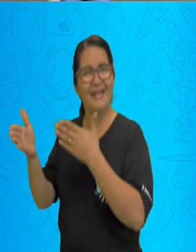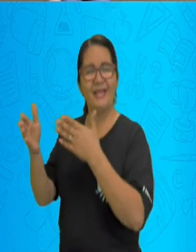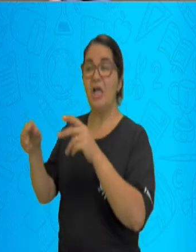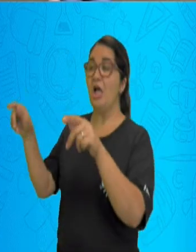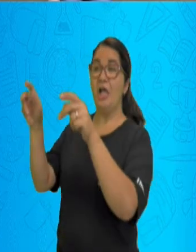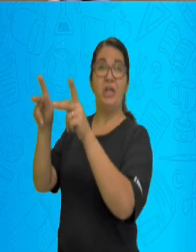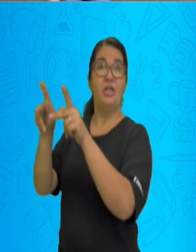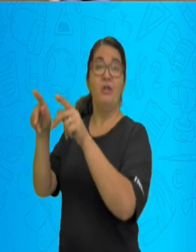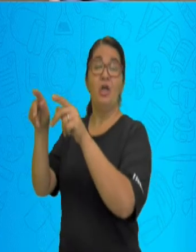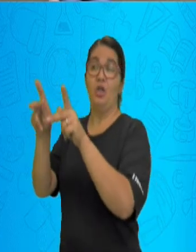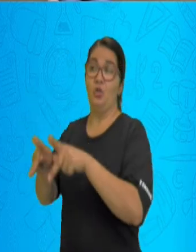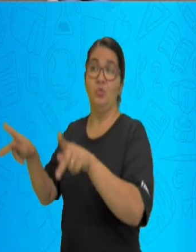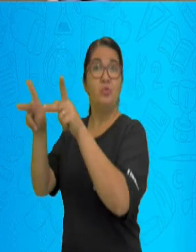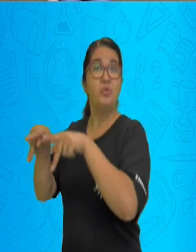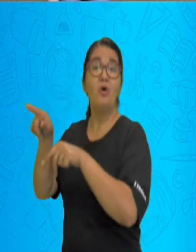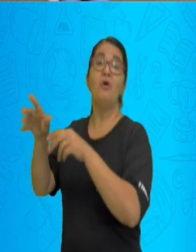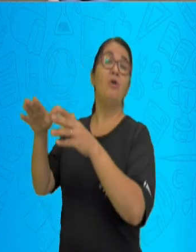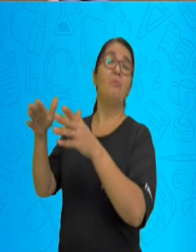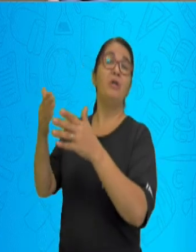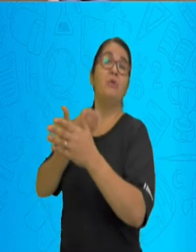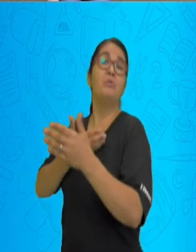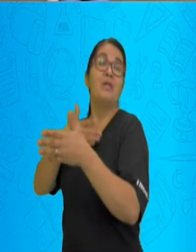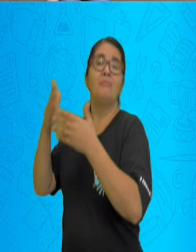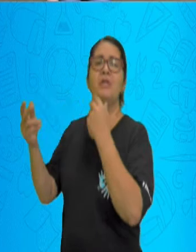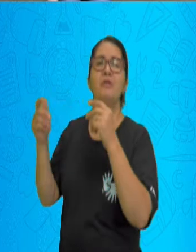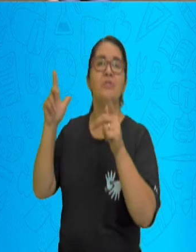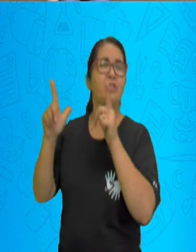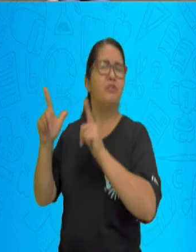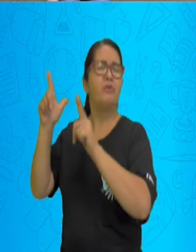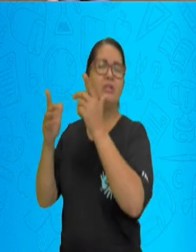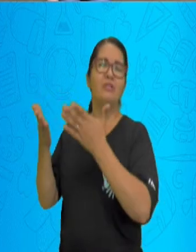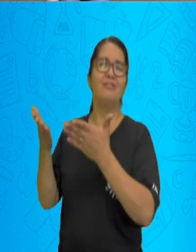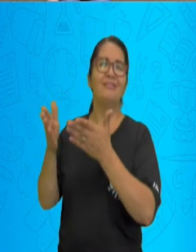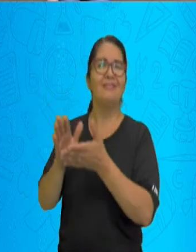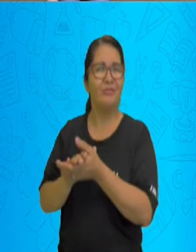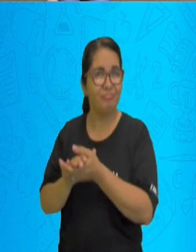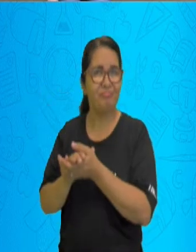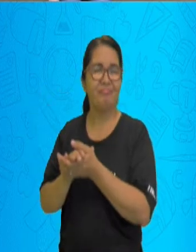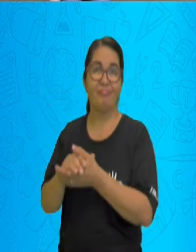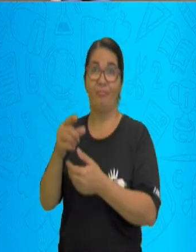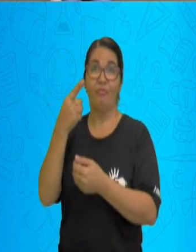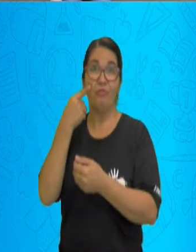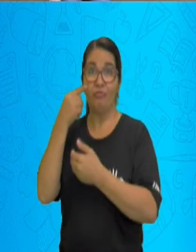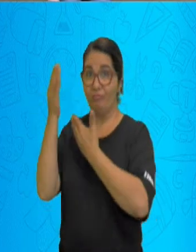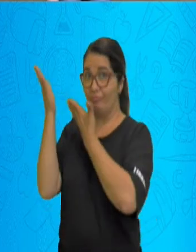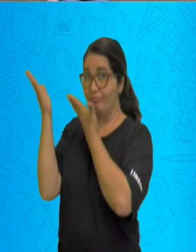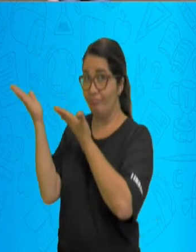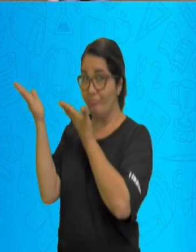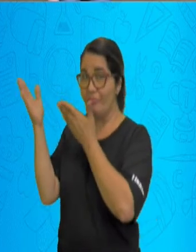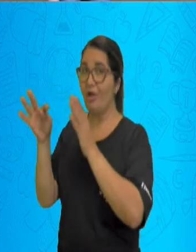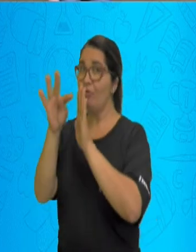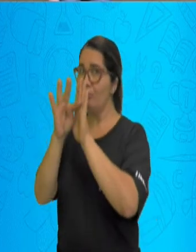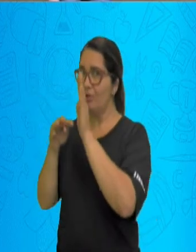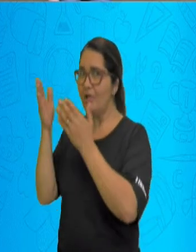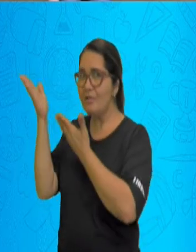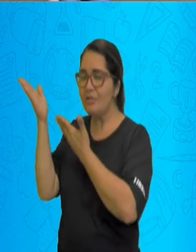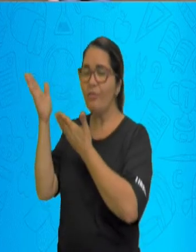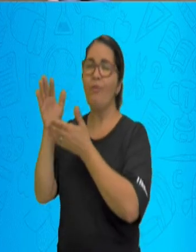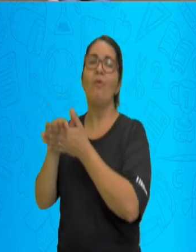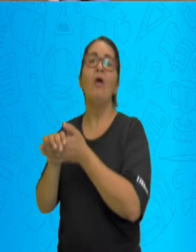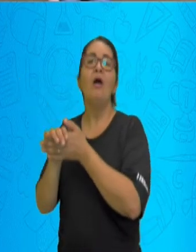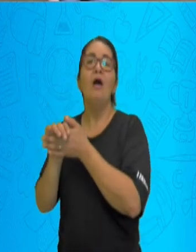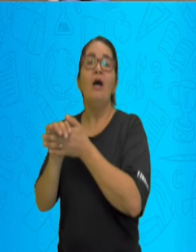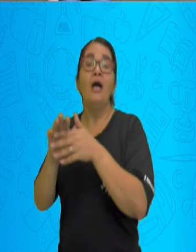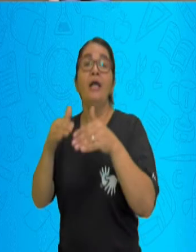O doutor André foi até o portão esperar o filho